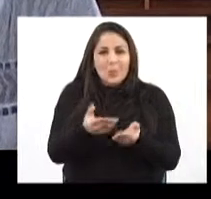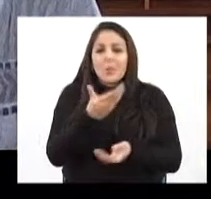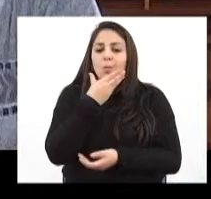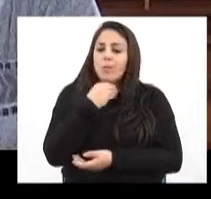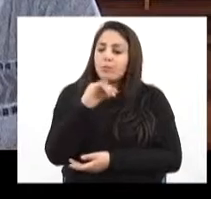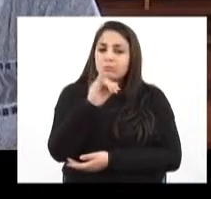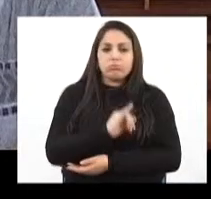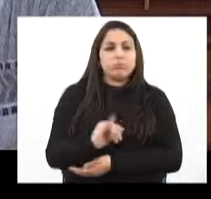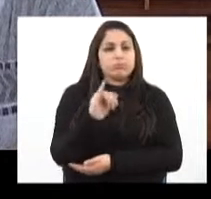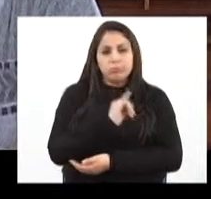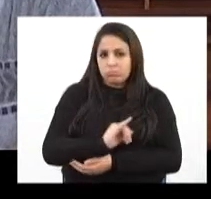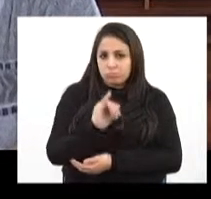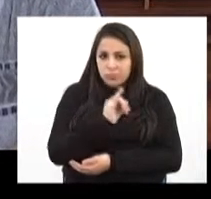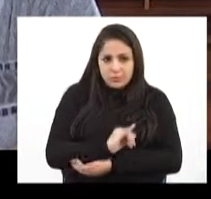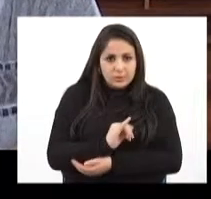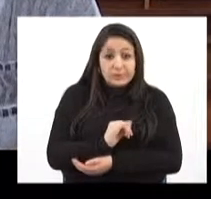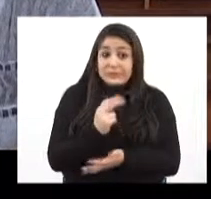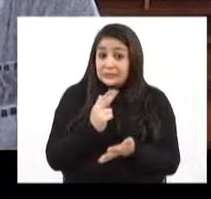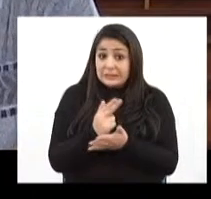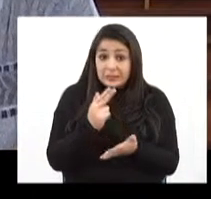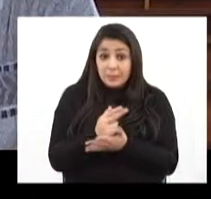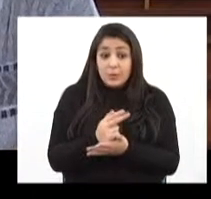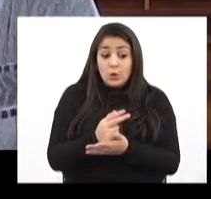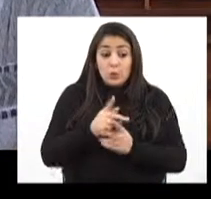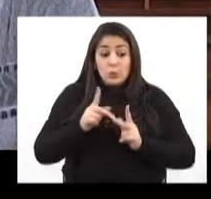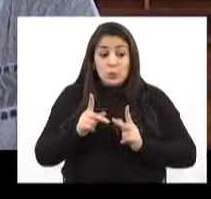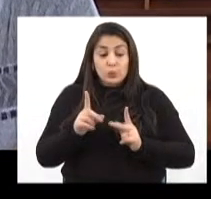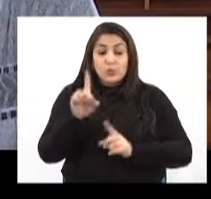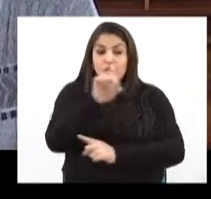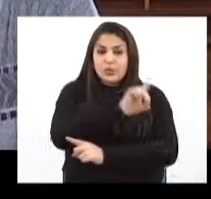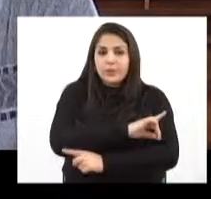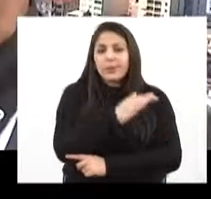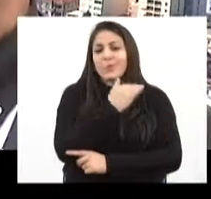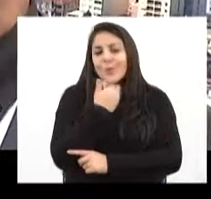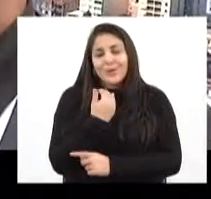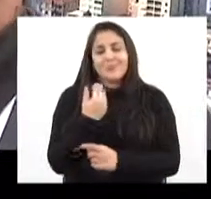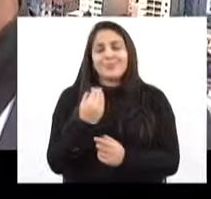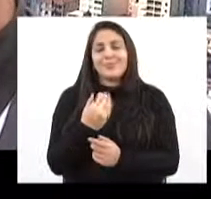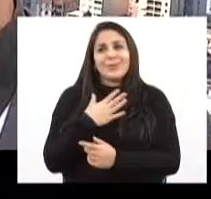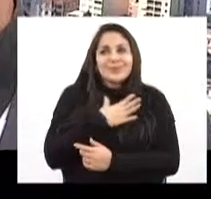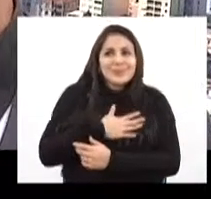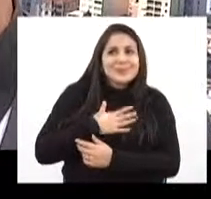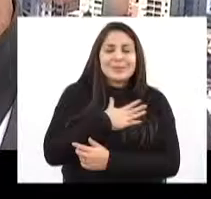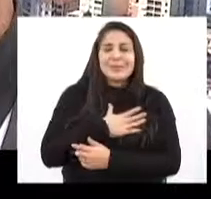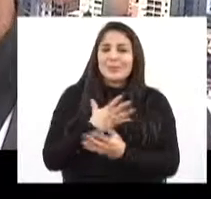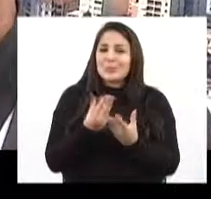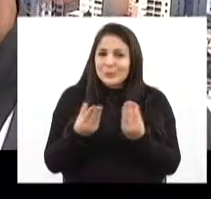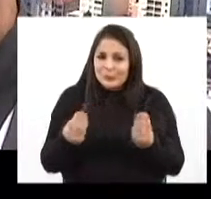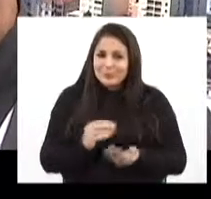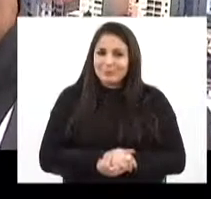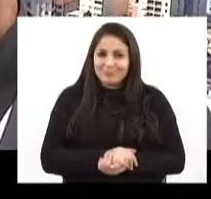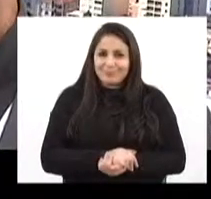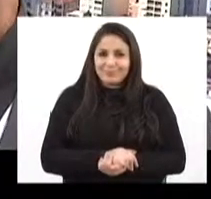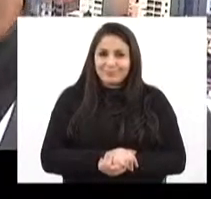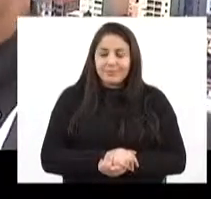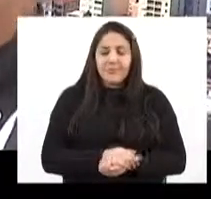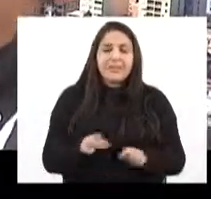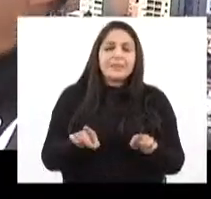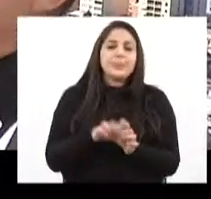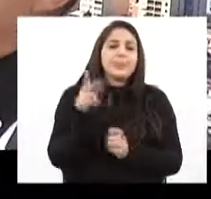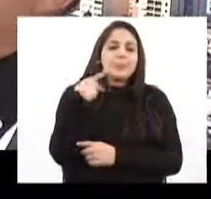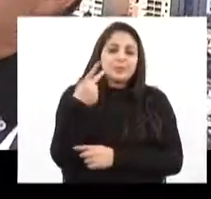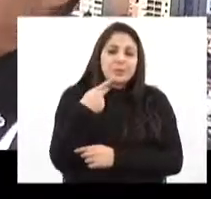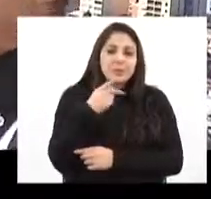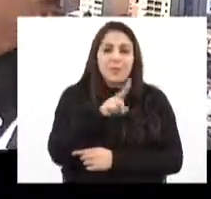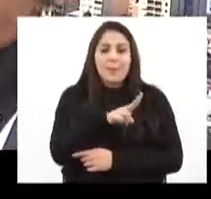importante e certamente o dia que Deus levar ele vai fazer muita falta, né? O vereador Paulo Pontual também tem uma história